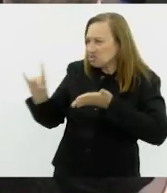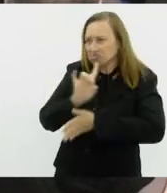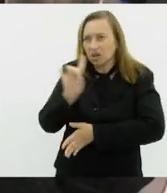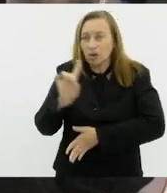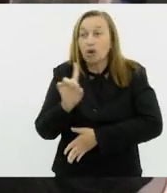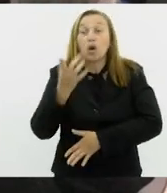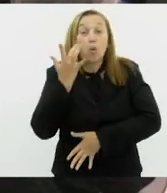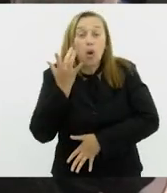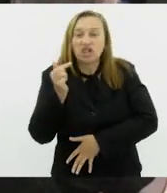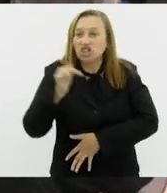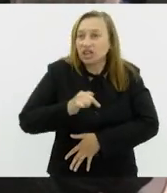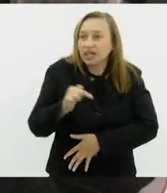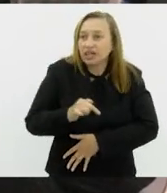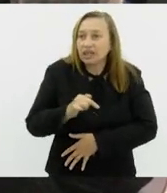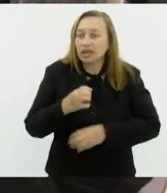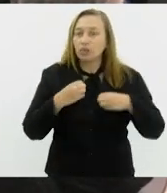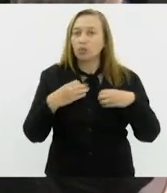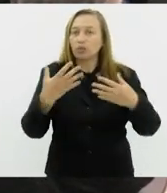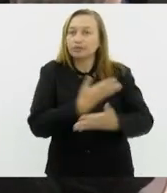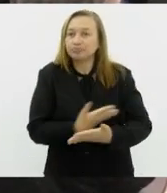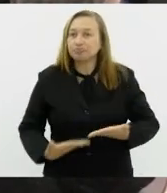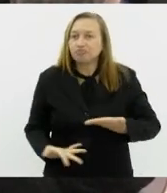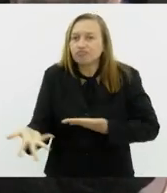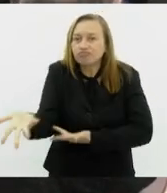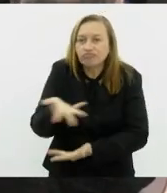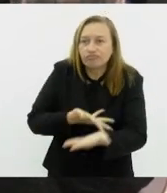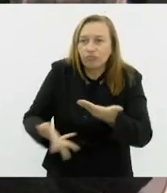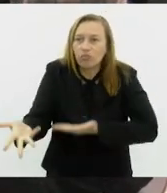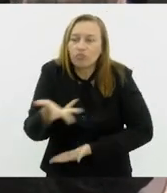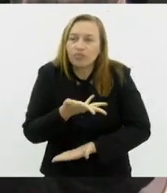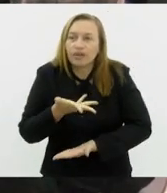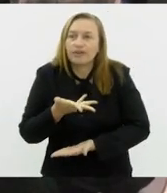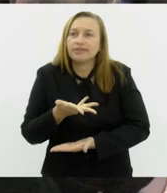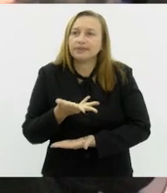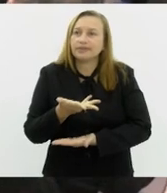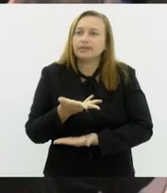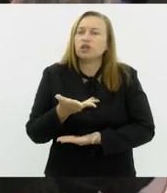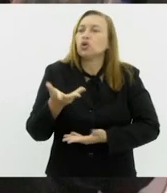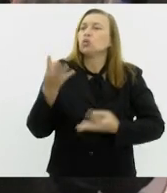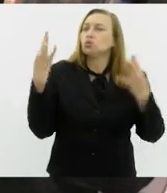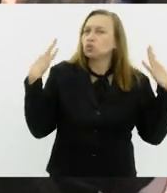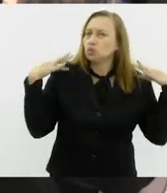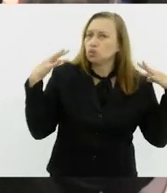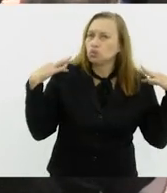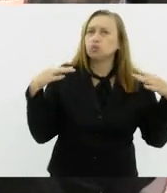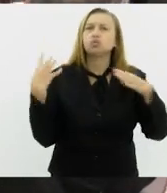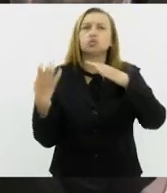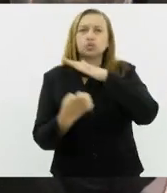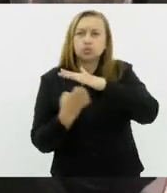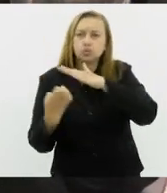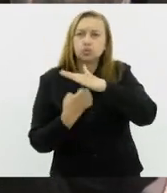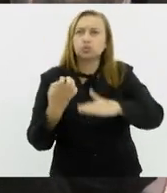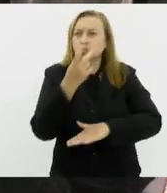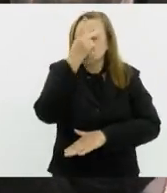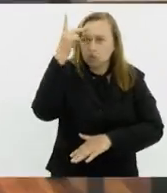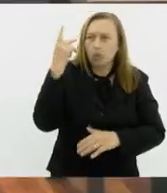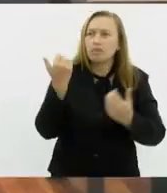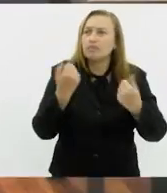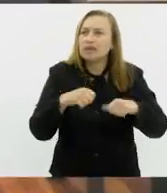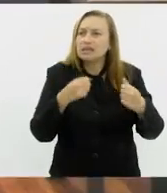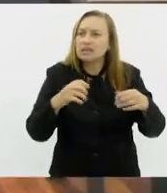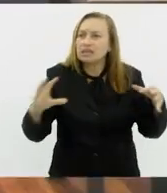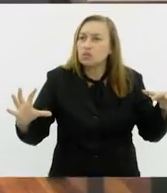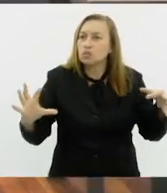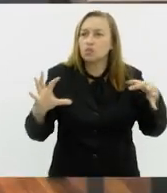que a gente tem que aqui uma audiência de conciliação. Né? O turismo, as empresas, as pessoas. Temos que conciliar